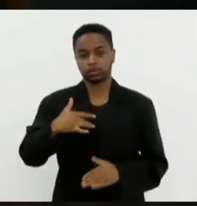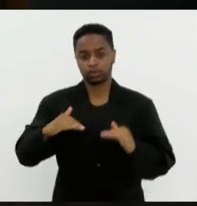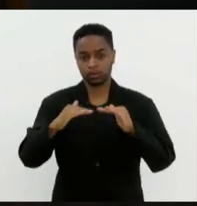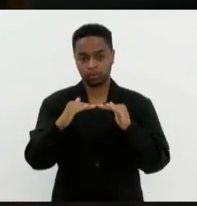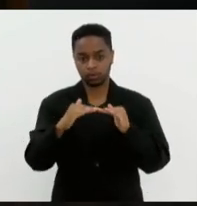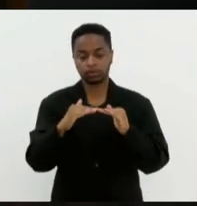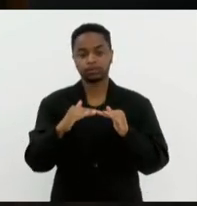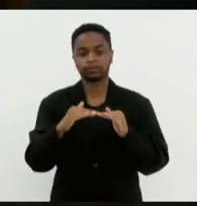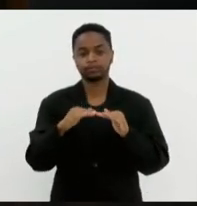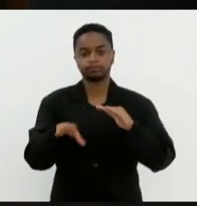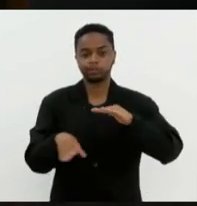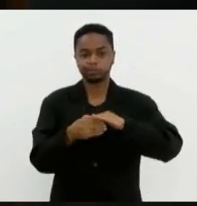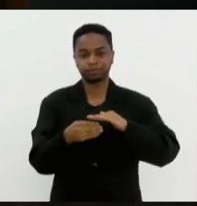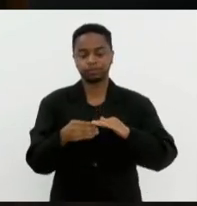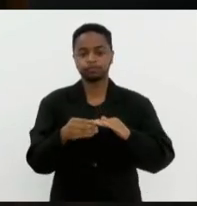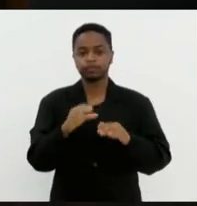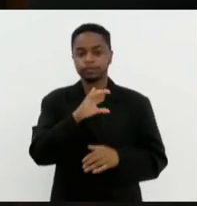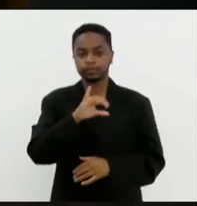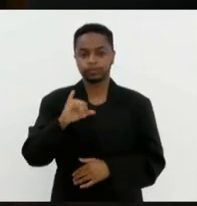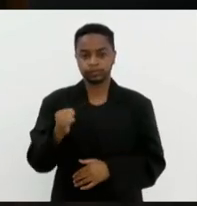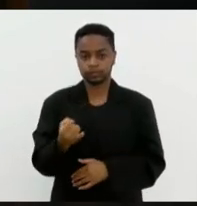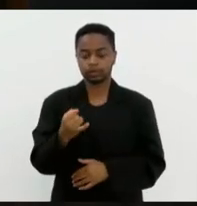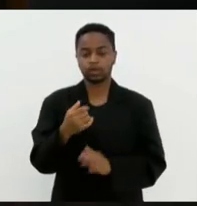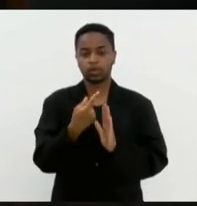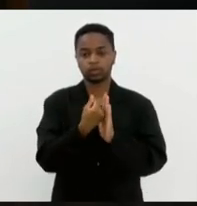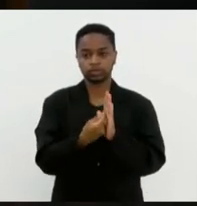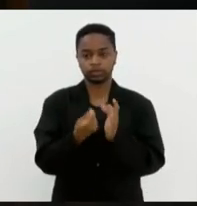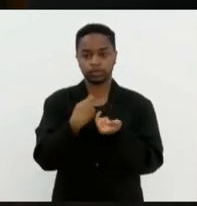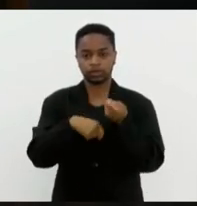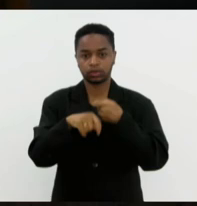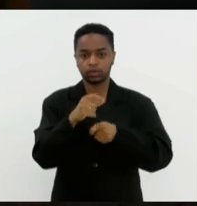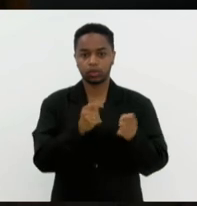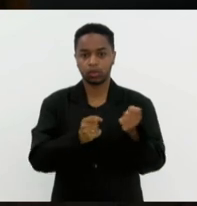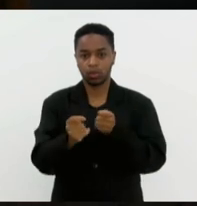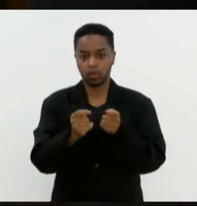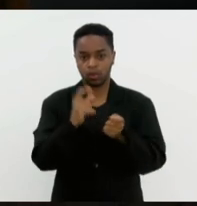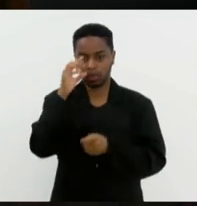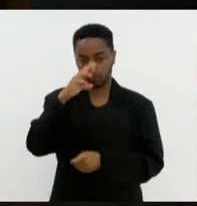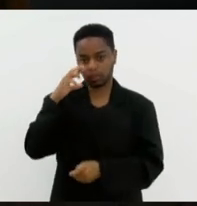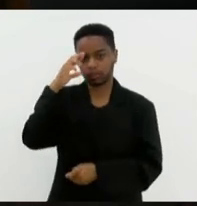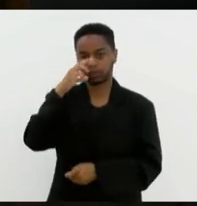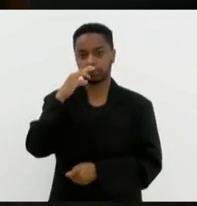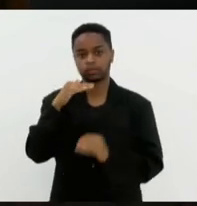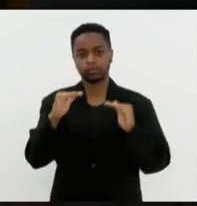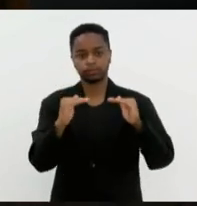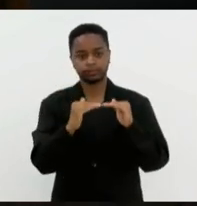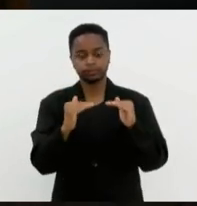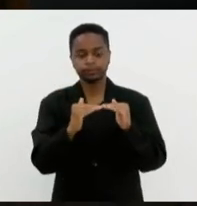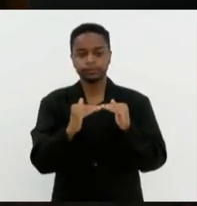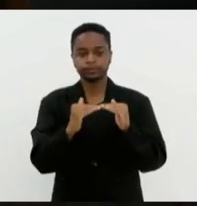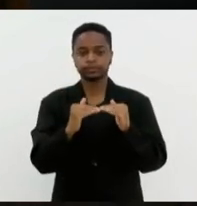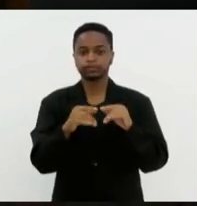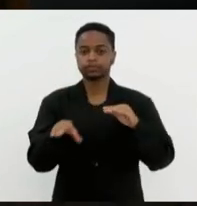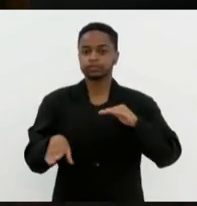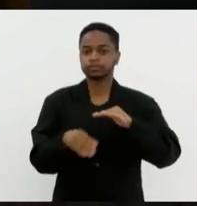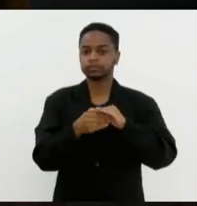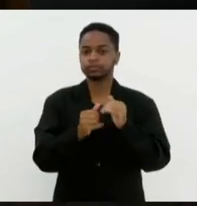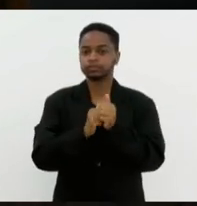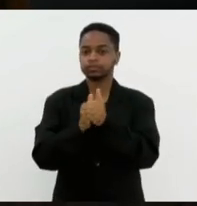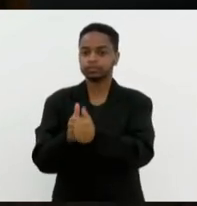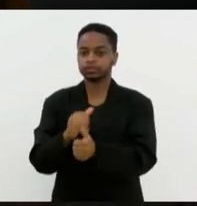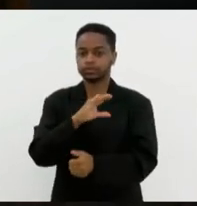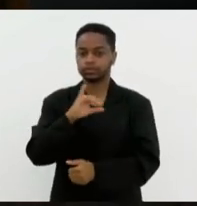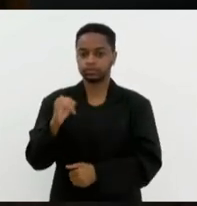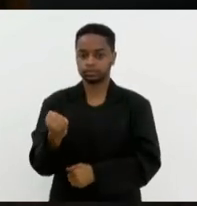a emenda das comissões de Constituição e Justiça, Orçamento, Finanças, Fiscalização Financeira e Controle favorável, com a emenda das comissões de